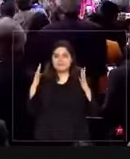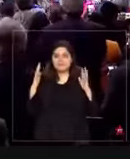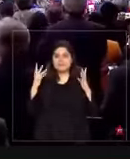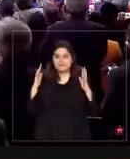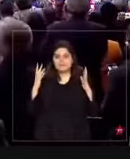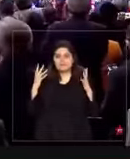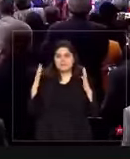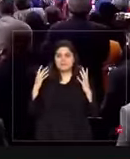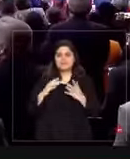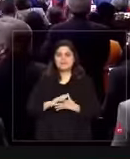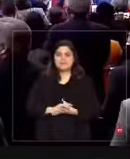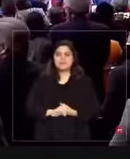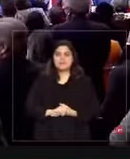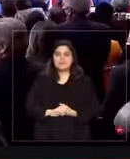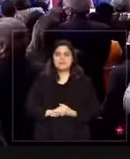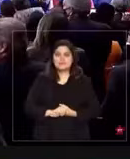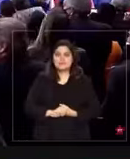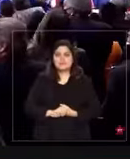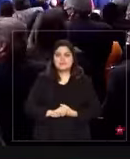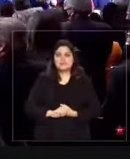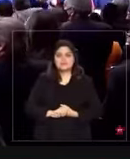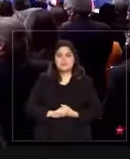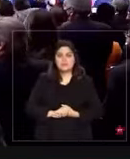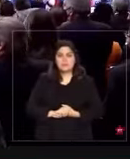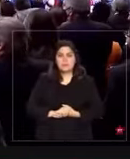autoridades designadas.